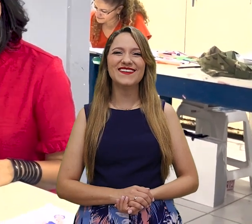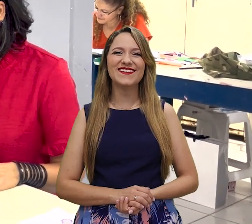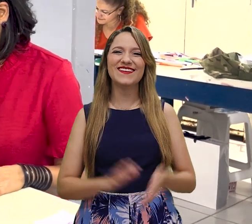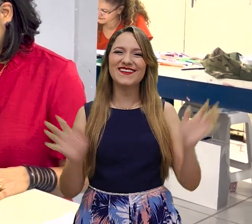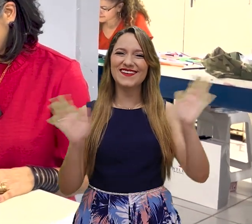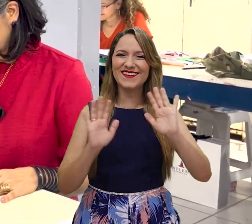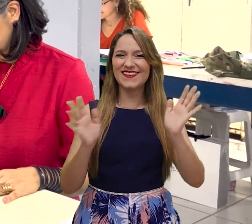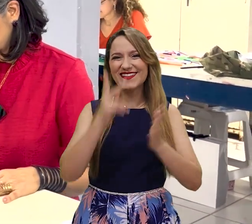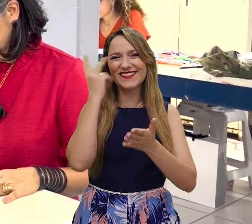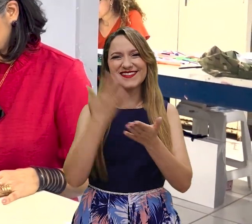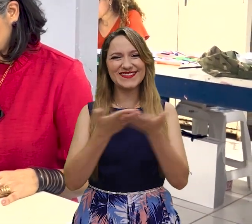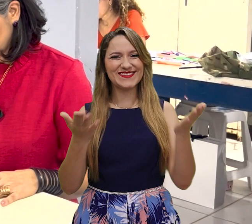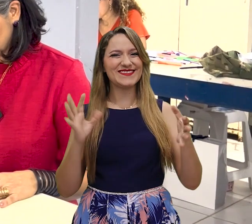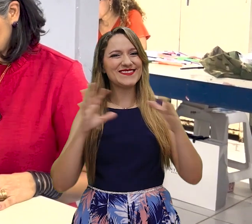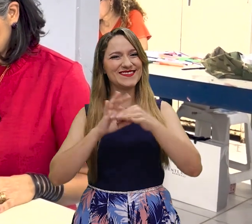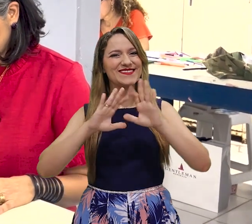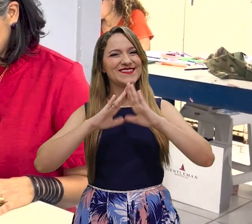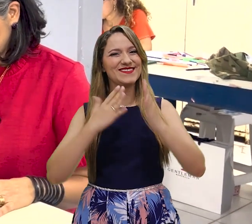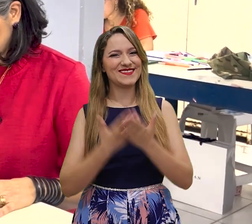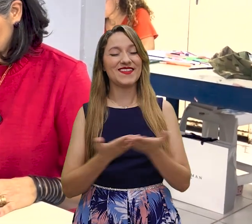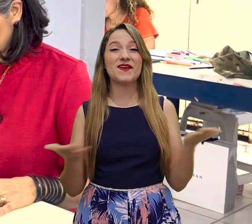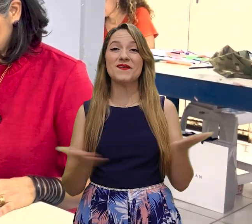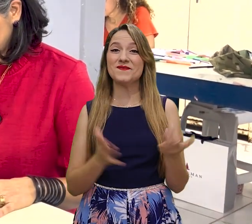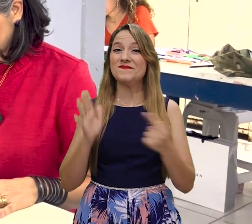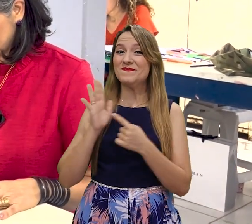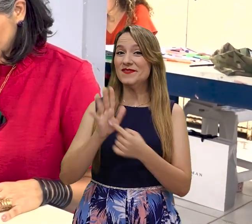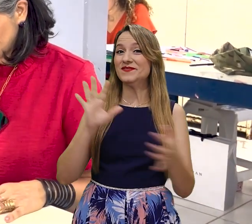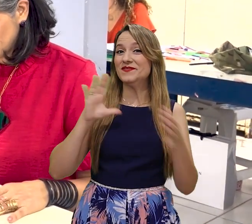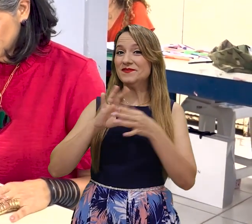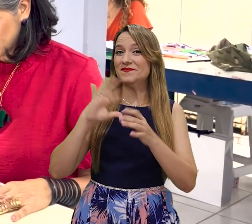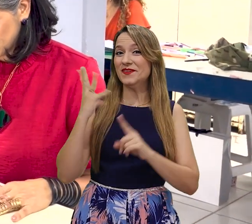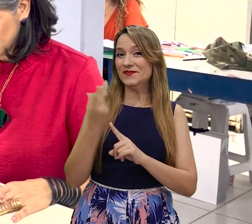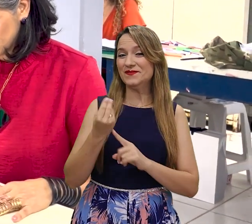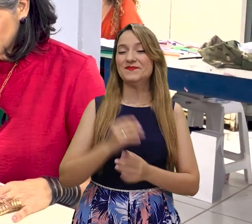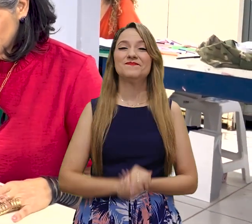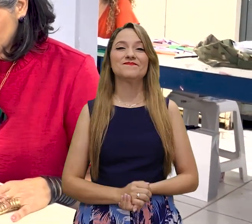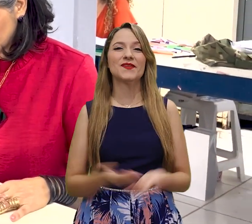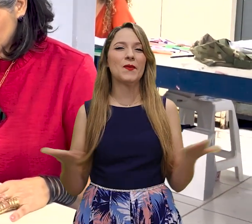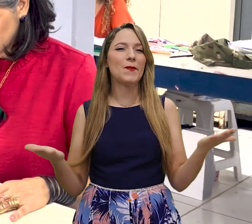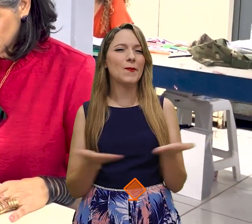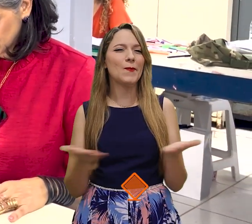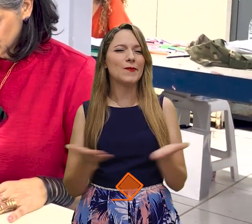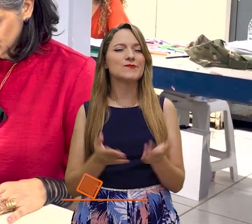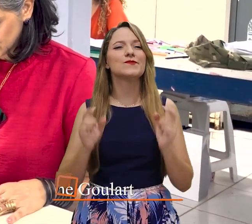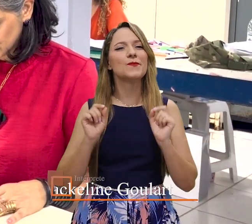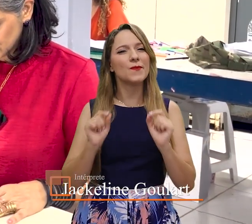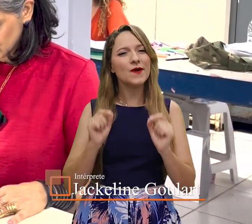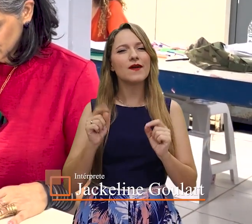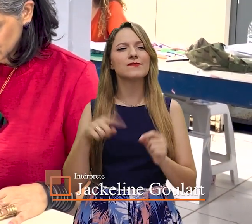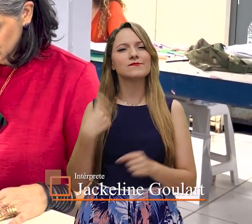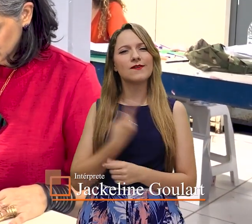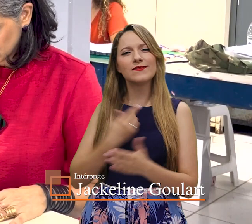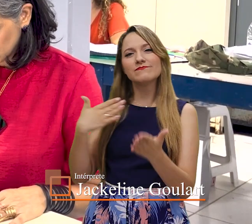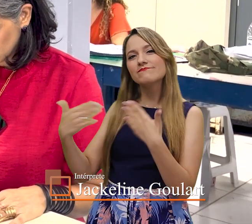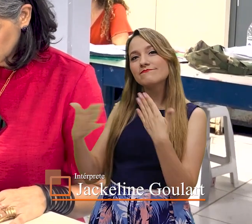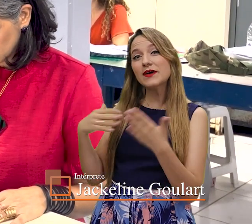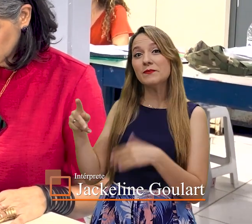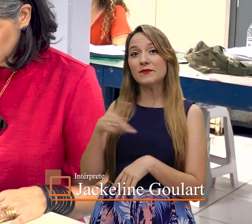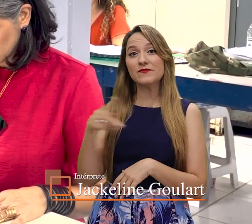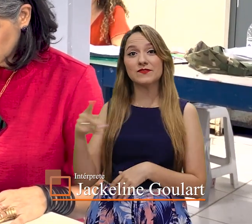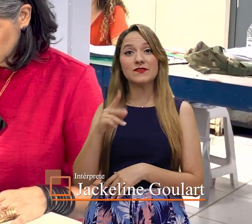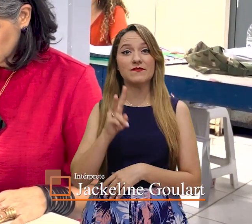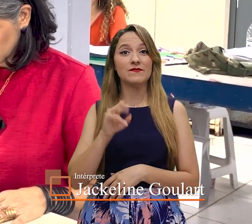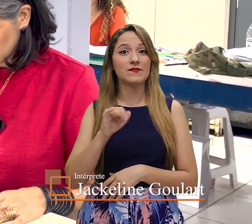pessoal do Conexão Escola, esse é o quadro Conectarte. No programa de hoje, nós vamos conversar com a professora Cacilda